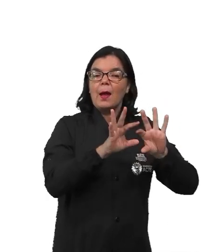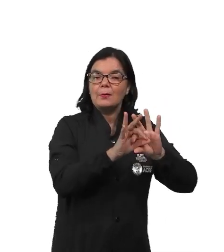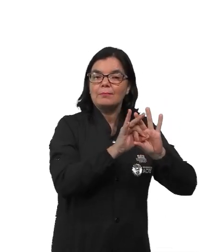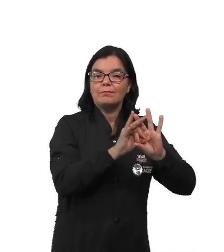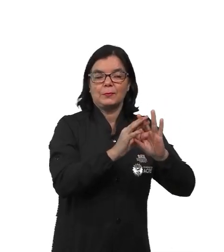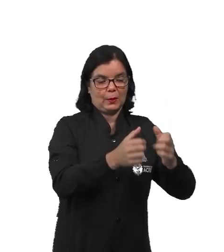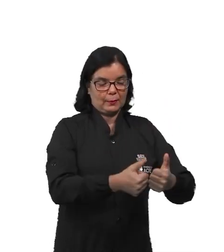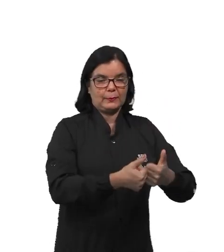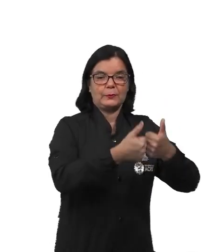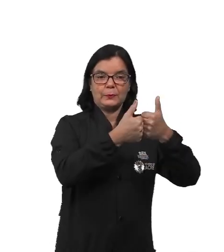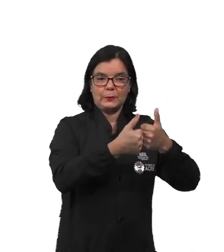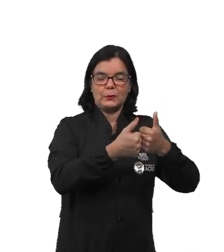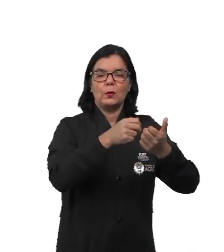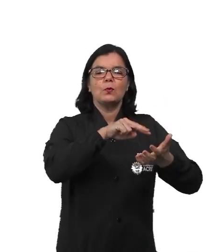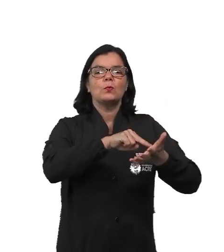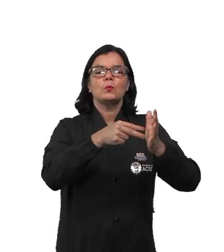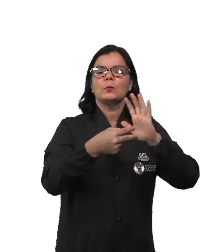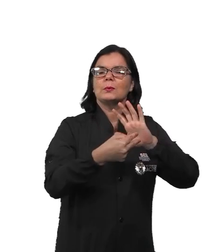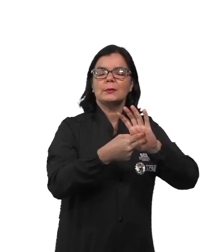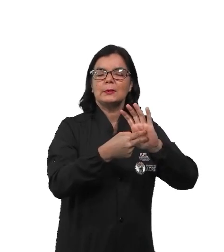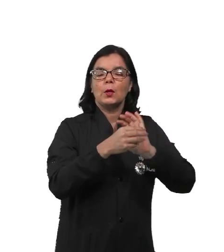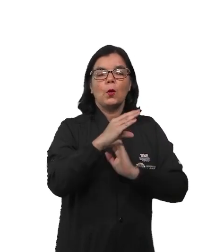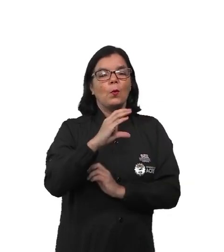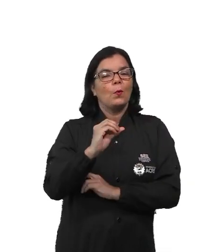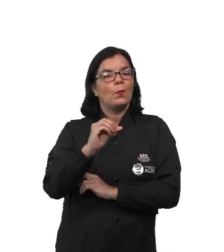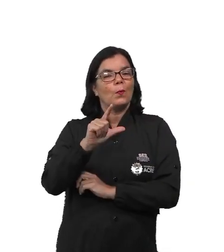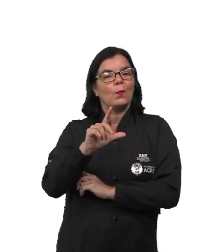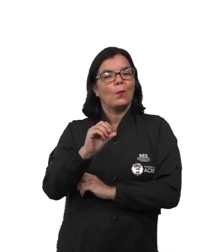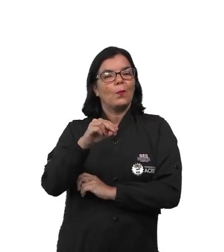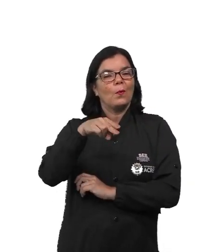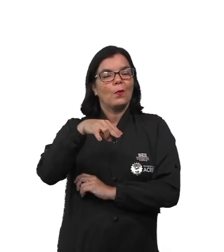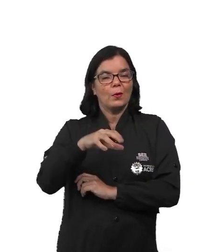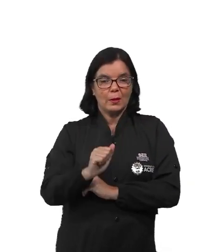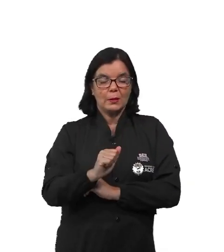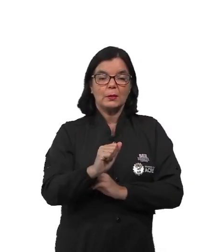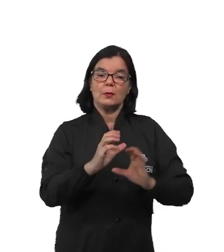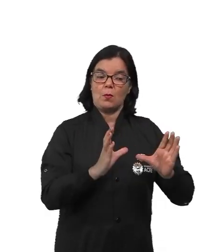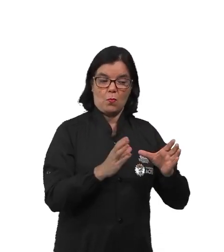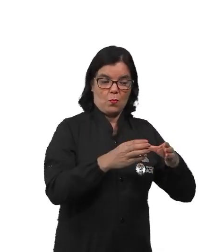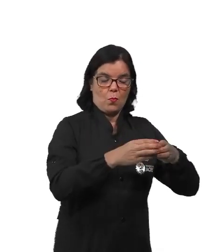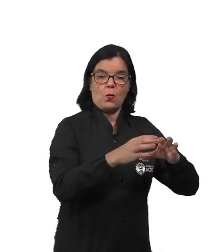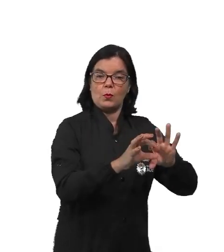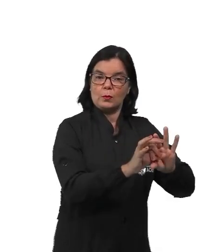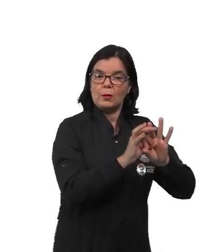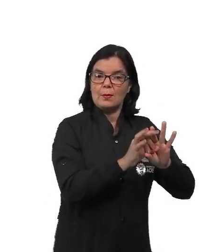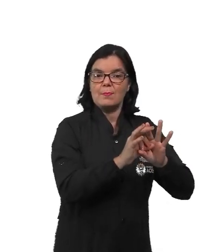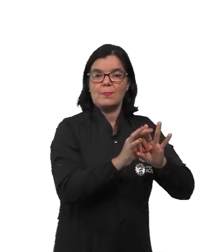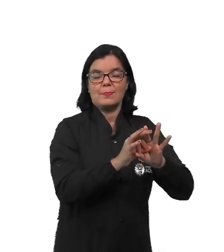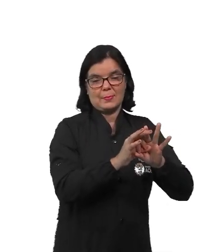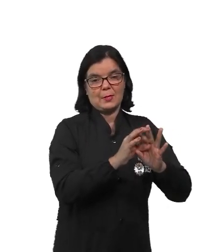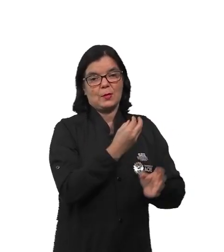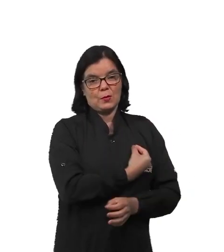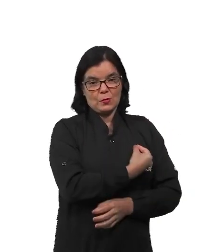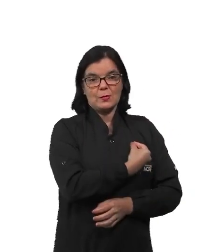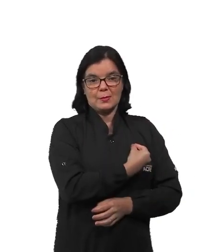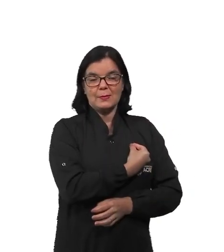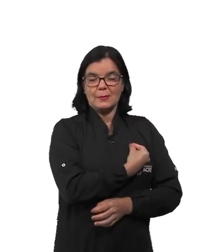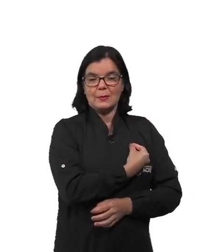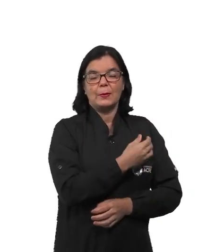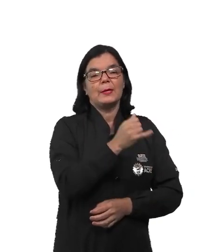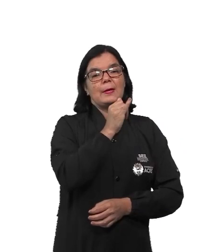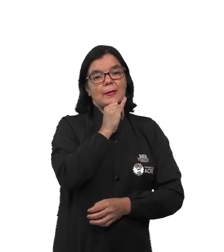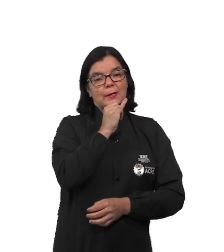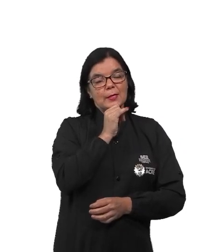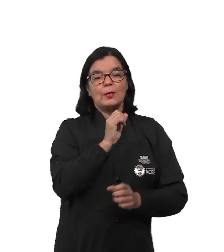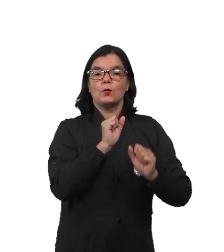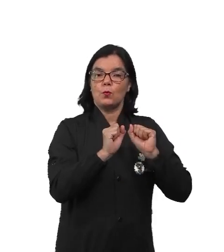as positivas. O que são as colônias, pessoal? São seres que estão unidos fisicamente entre si, podendo